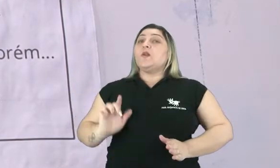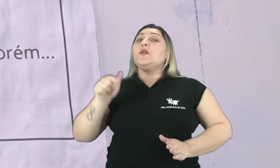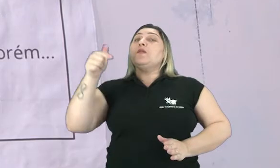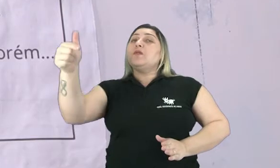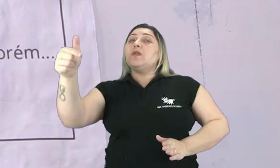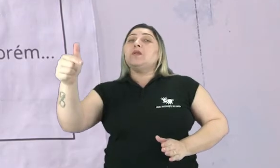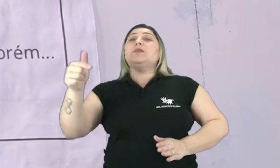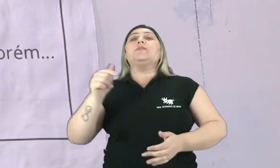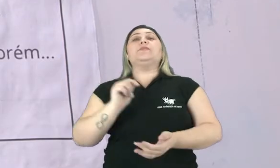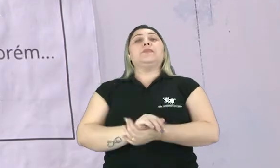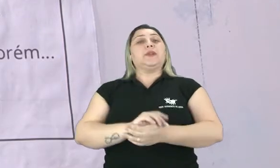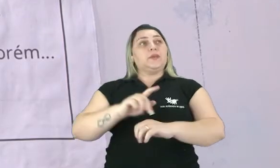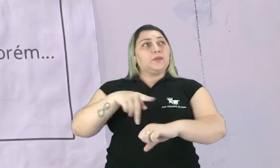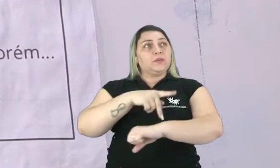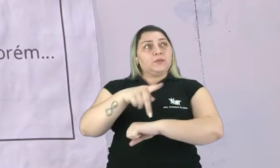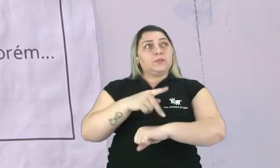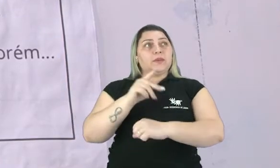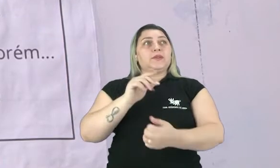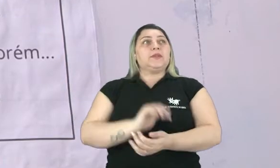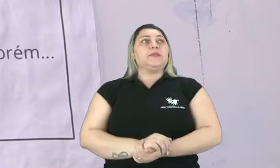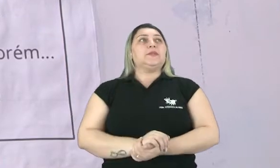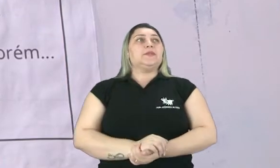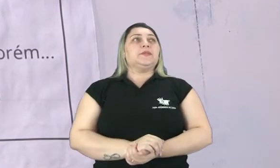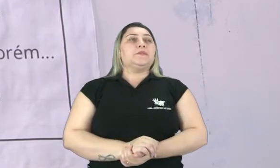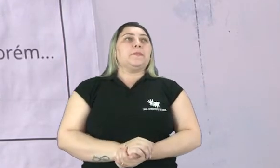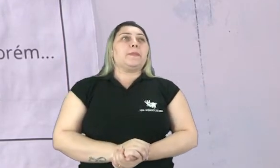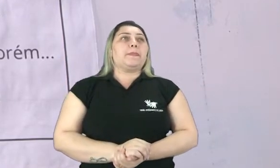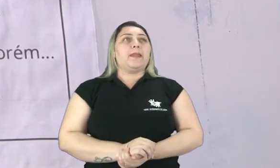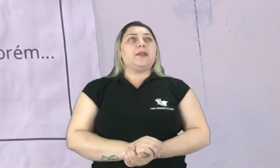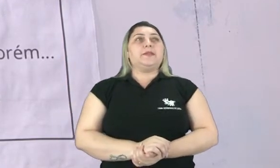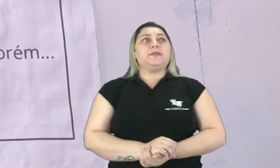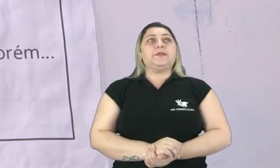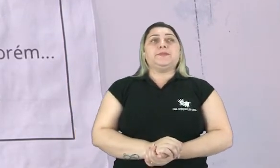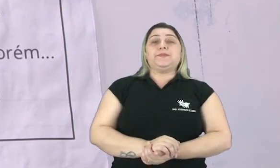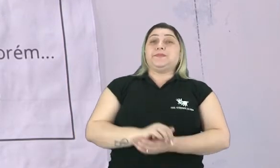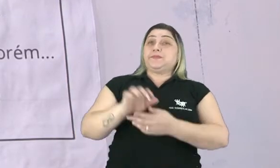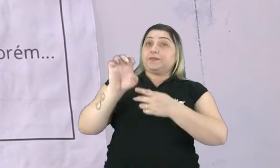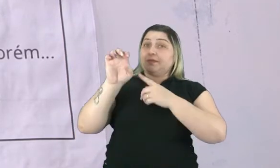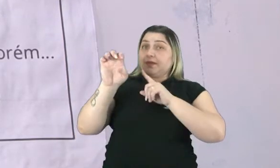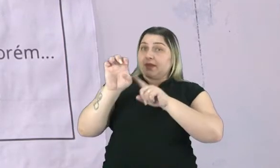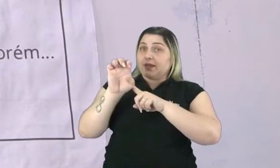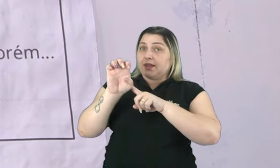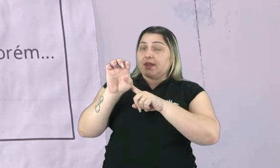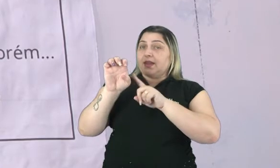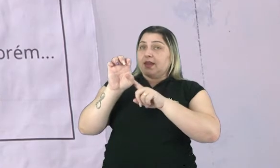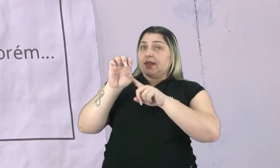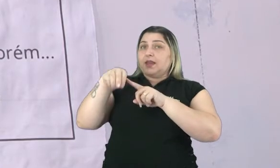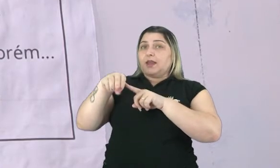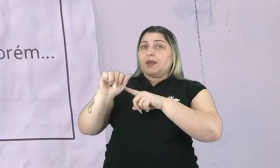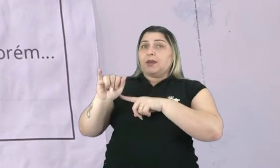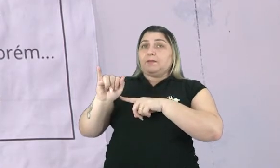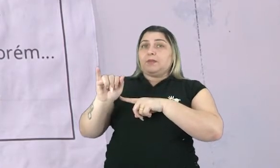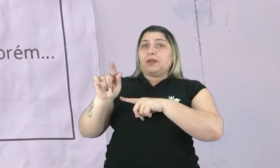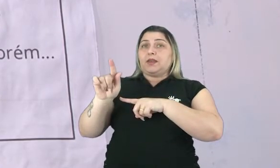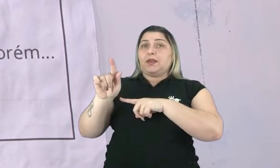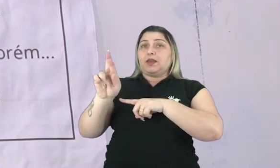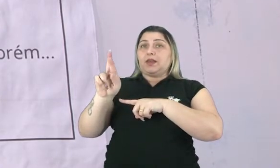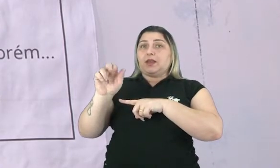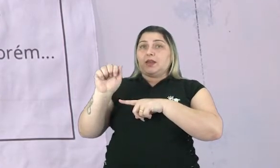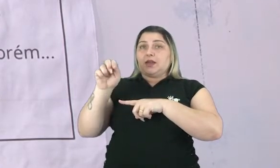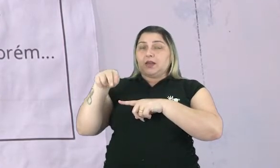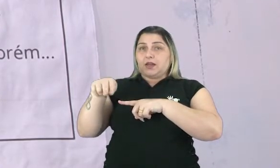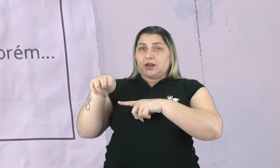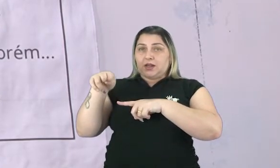nesse sentido, se referindo ao seu país de origem, eu falo que Sadi, ele é um imigrante,